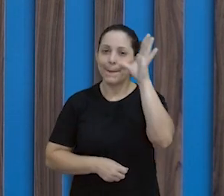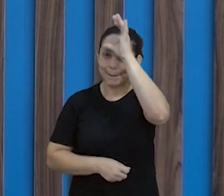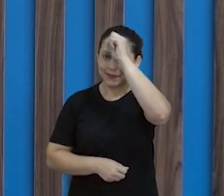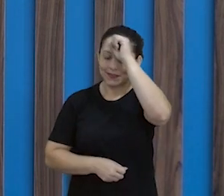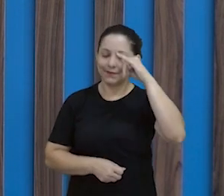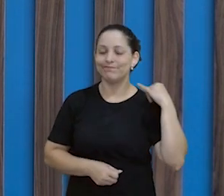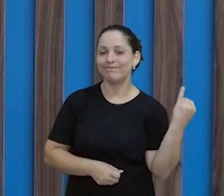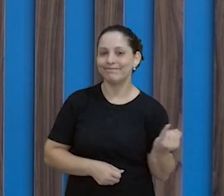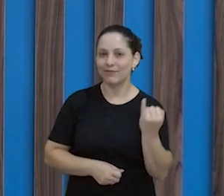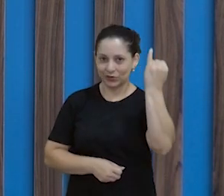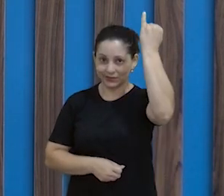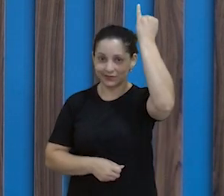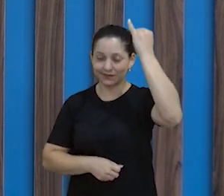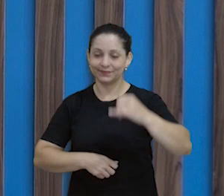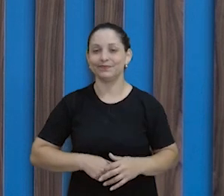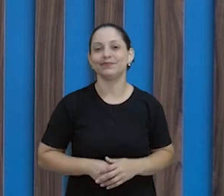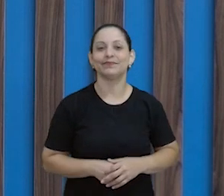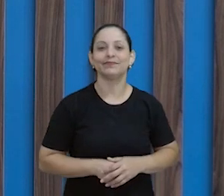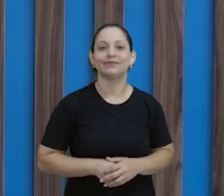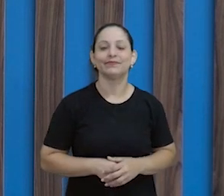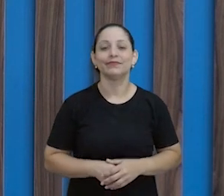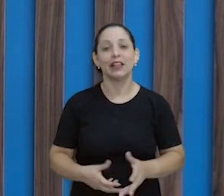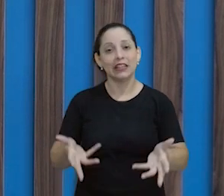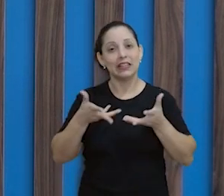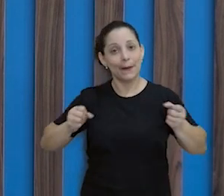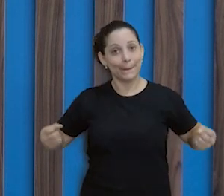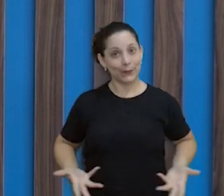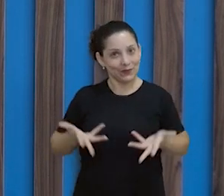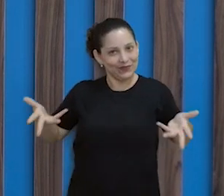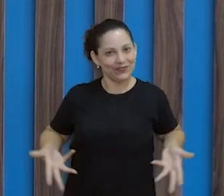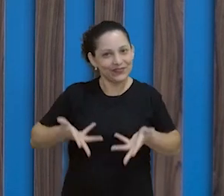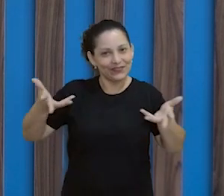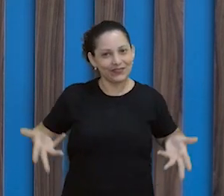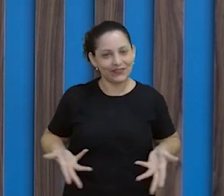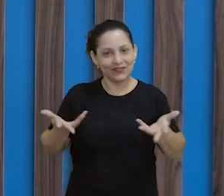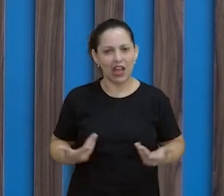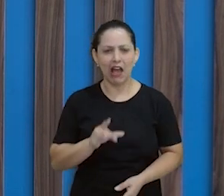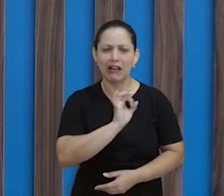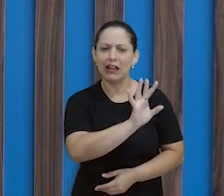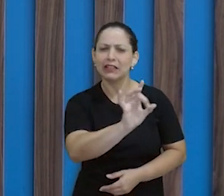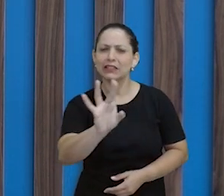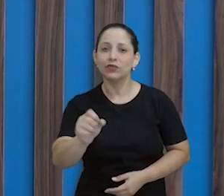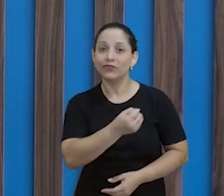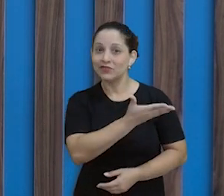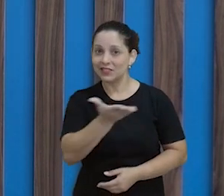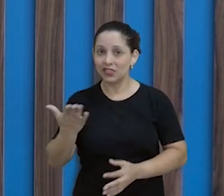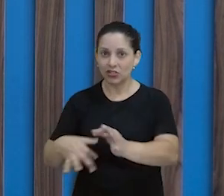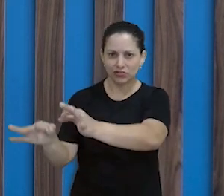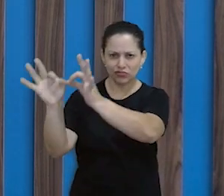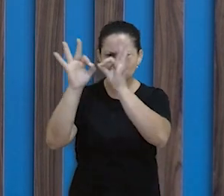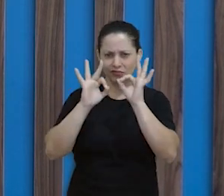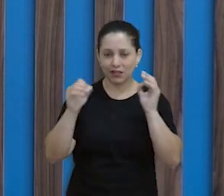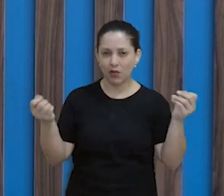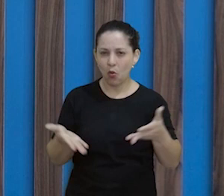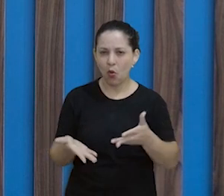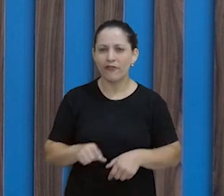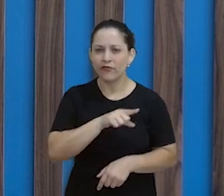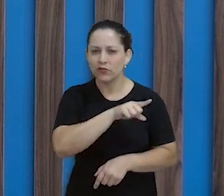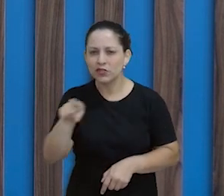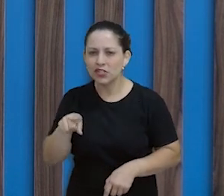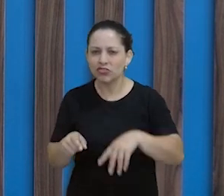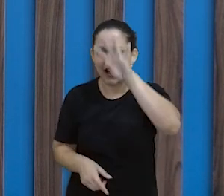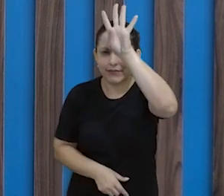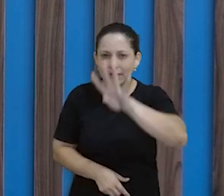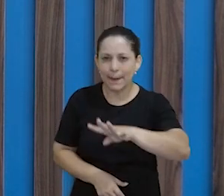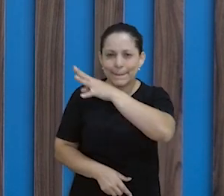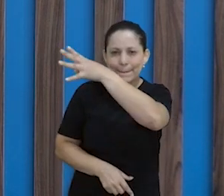Então, aqui eu gostaria de plantar, Carol, uma sementinha aí, cada um de vocês que estão nos assistindo, pega essa tabela. Ah,